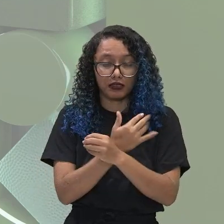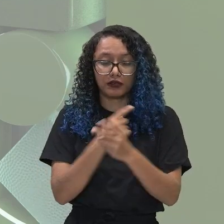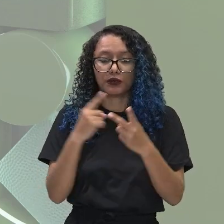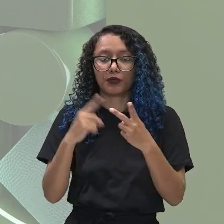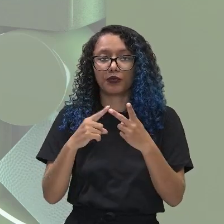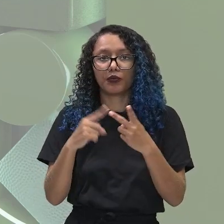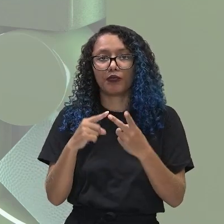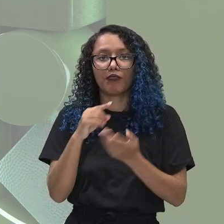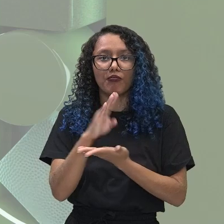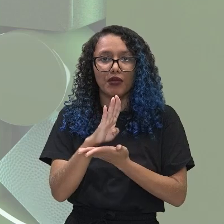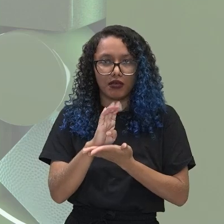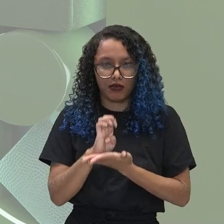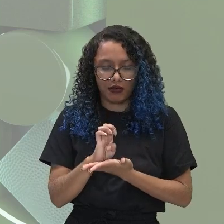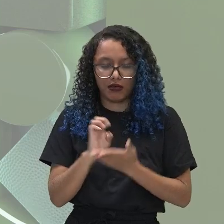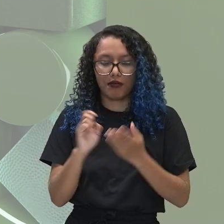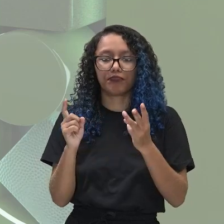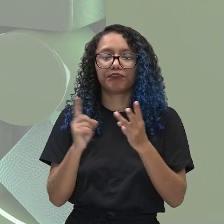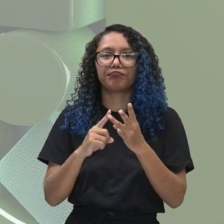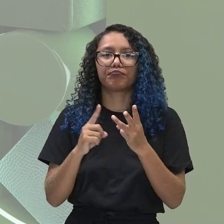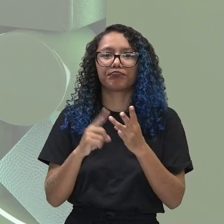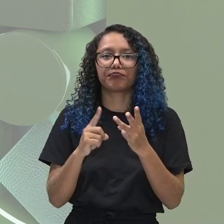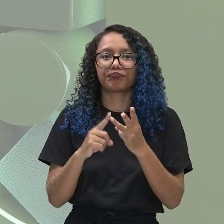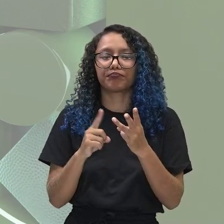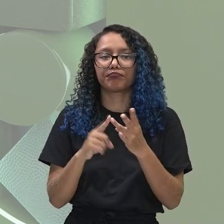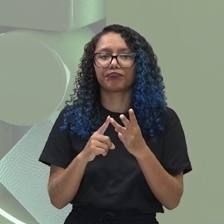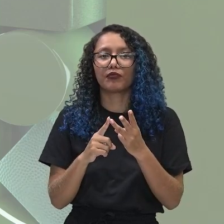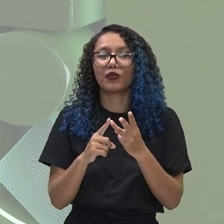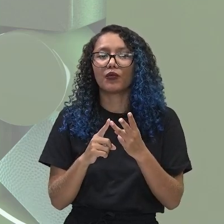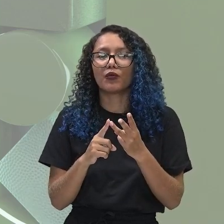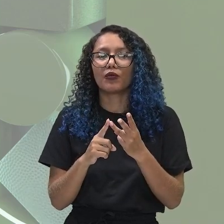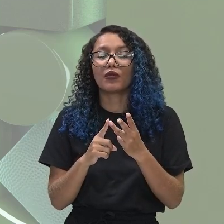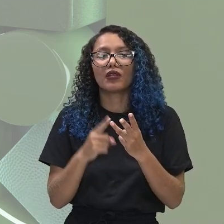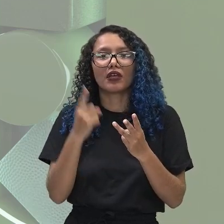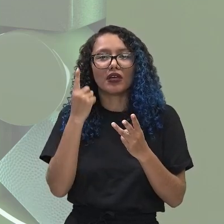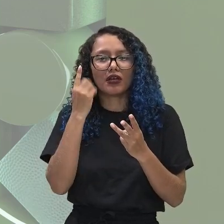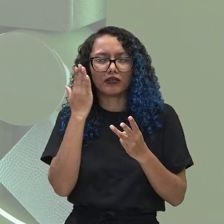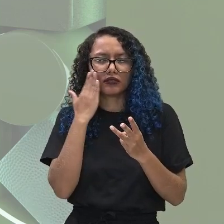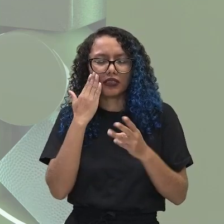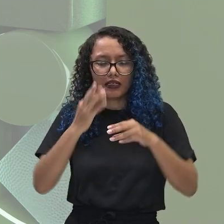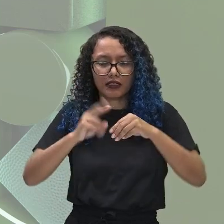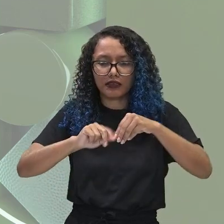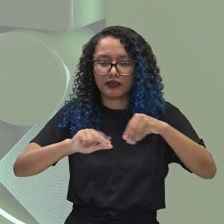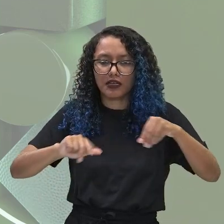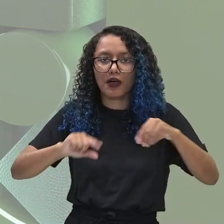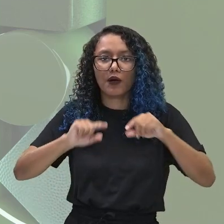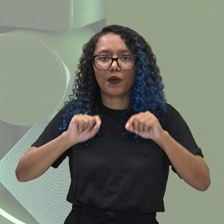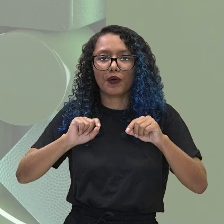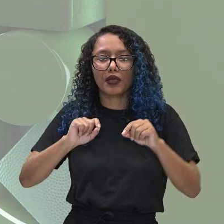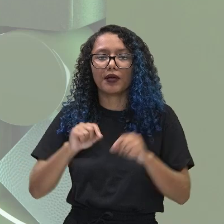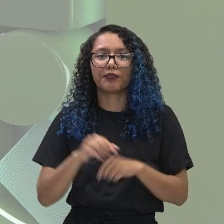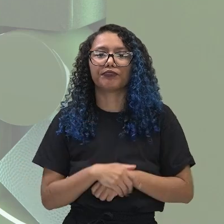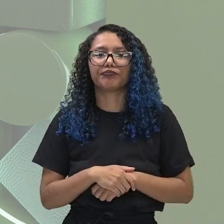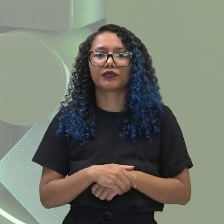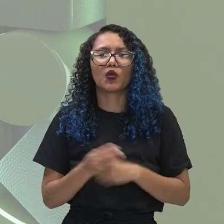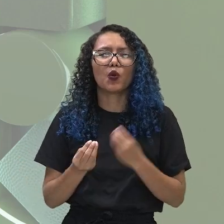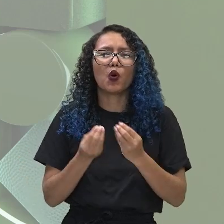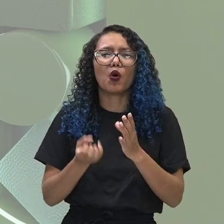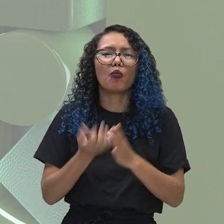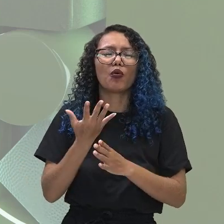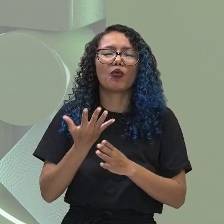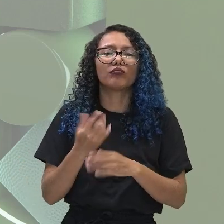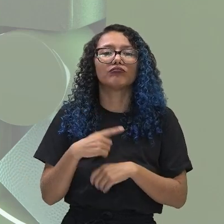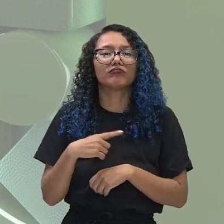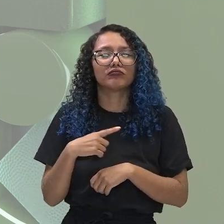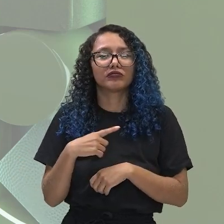sei o que é uma base, eu já sei que os sais são oriundos do processo